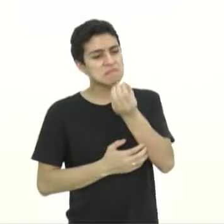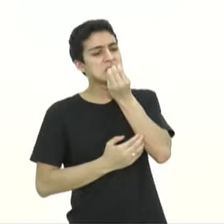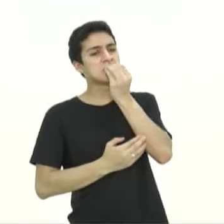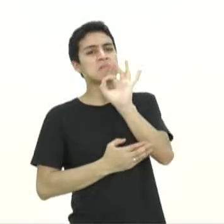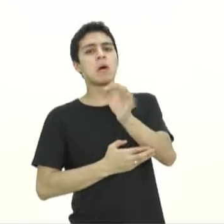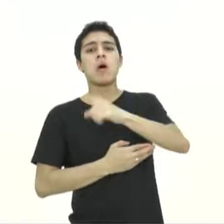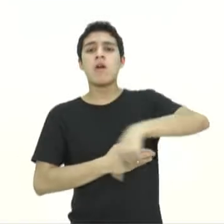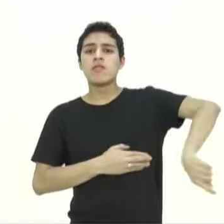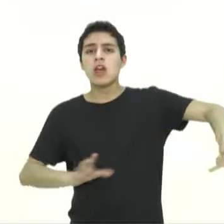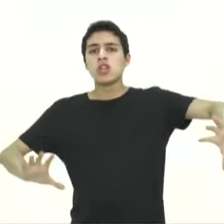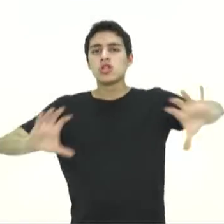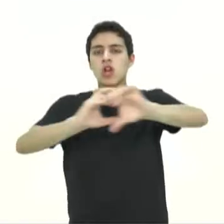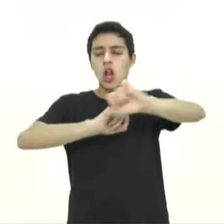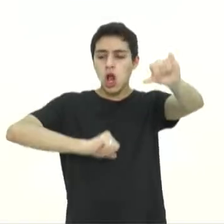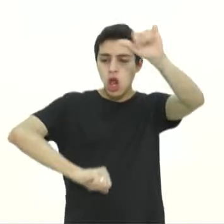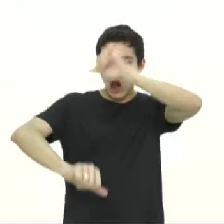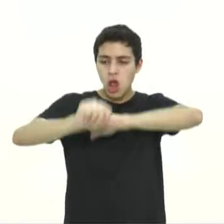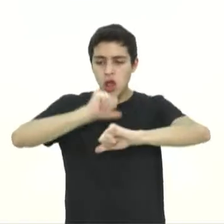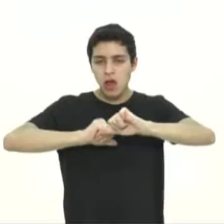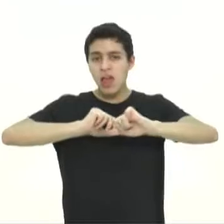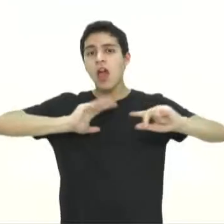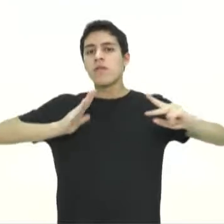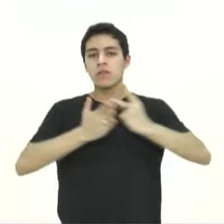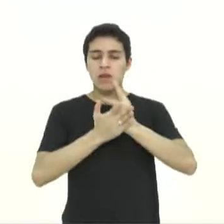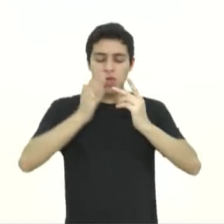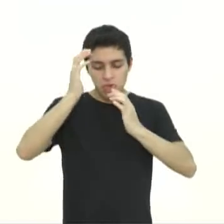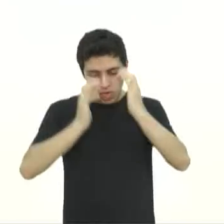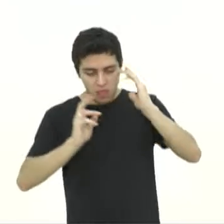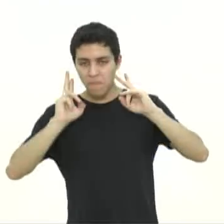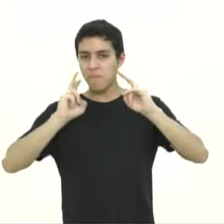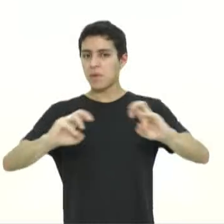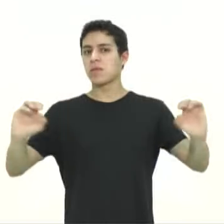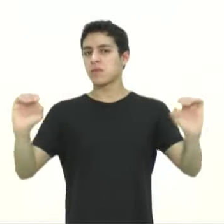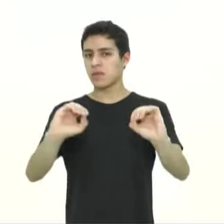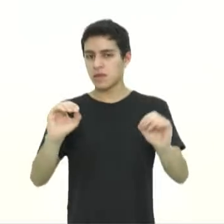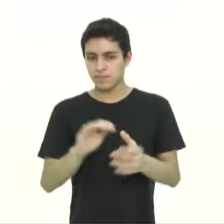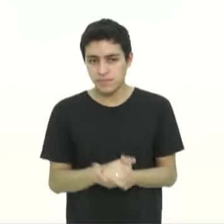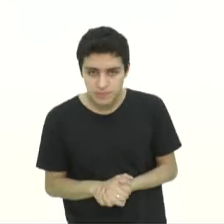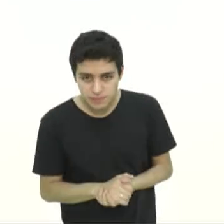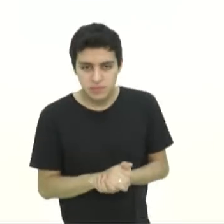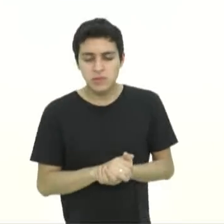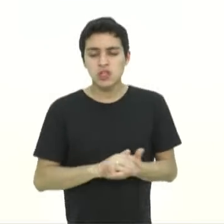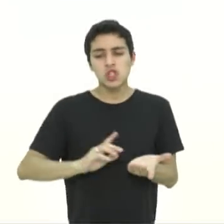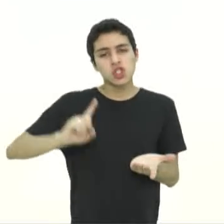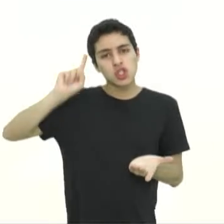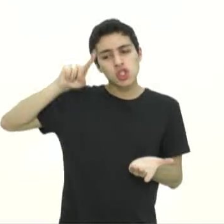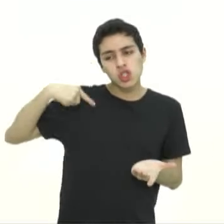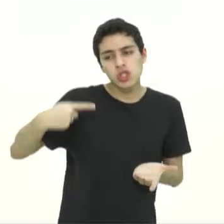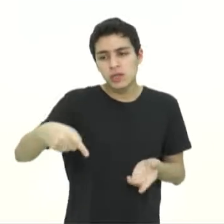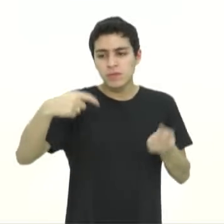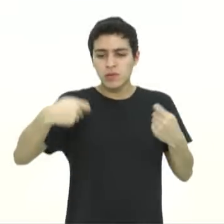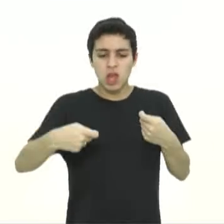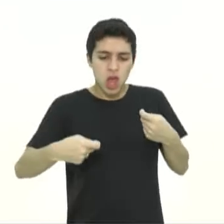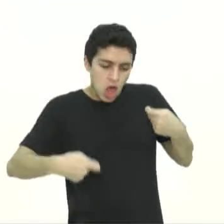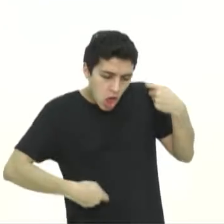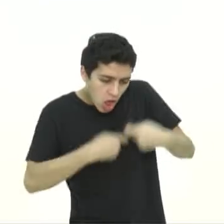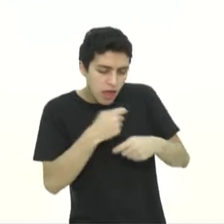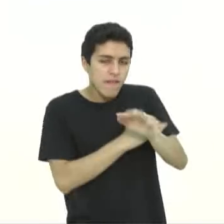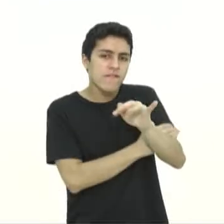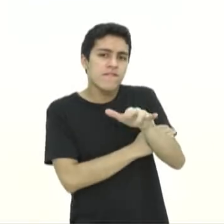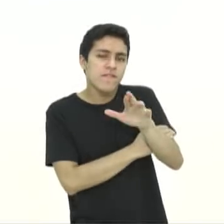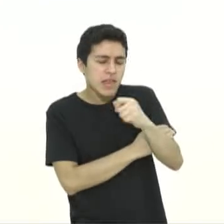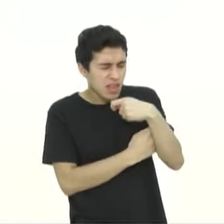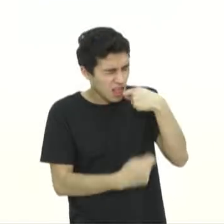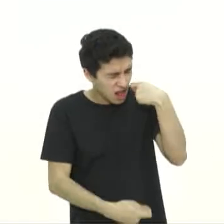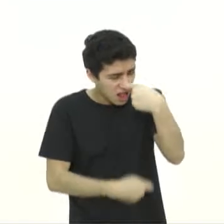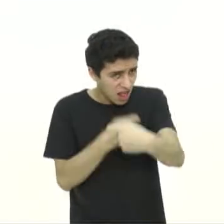ao mesmo tempo e tiver um derrame, nem vai perceber. Todos os dias deve-se comer fibra,